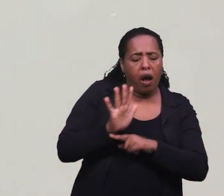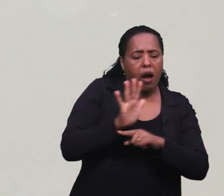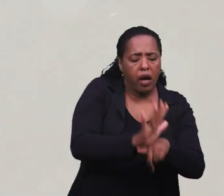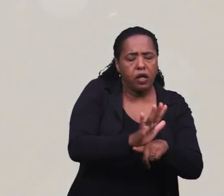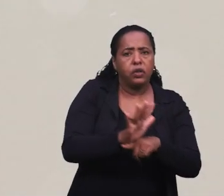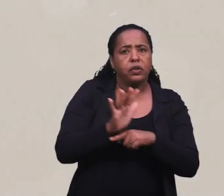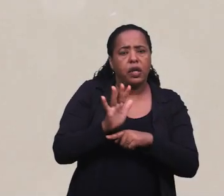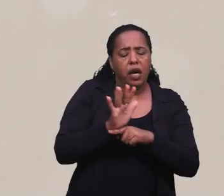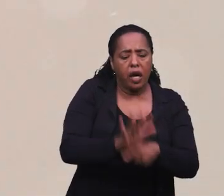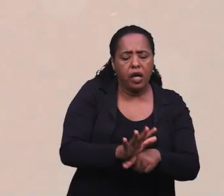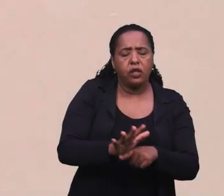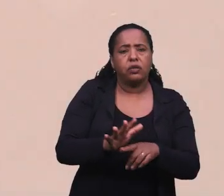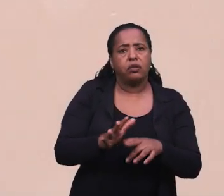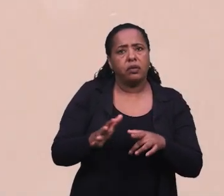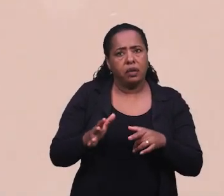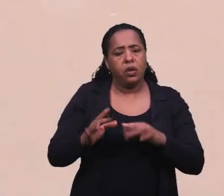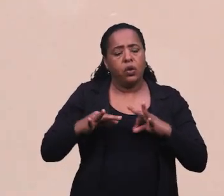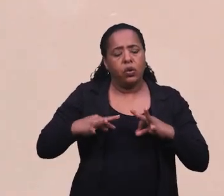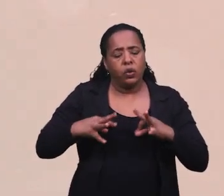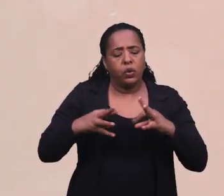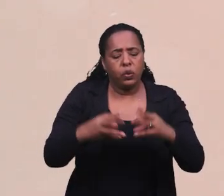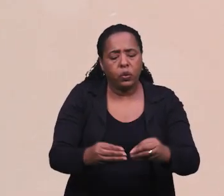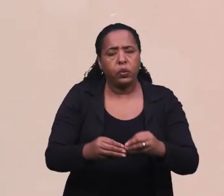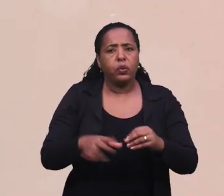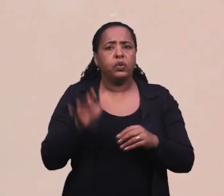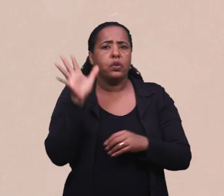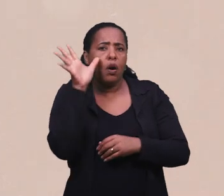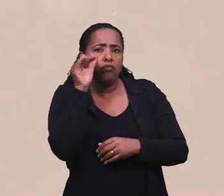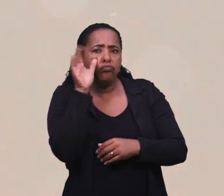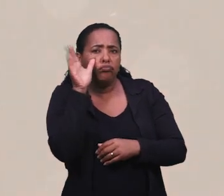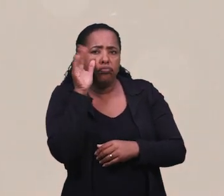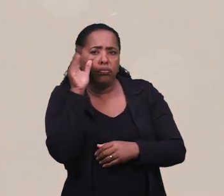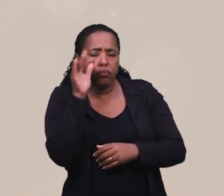vários idosos. São muitos irmãos que o Senhor tem dado uma bênção